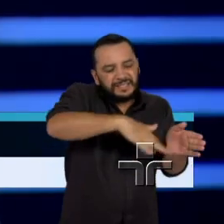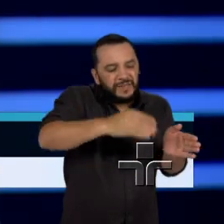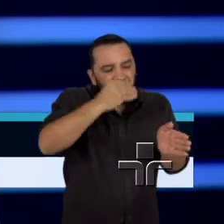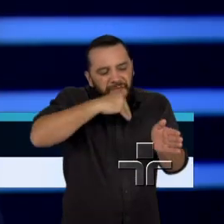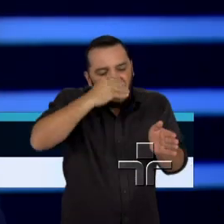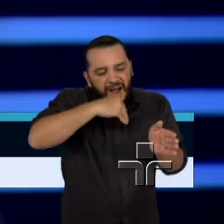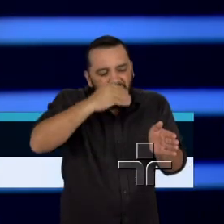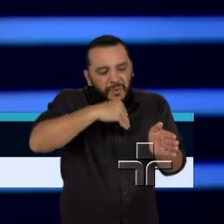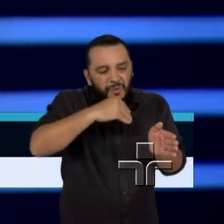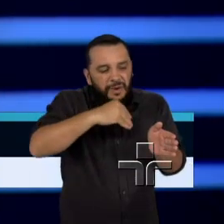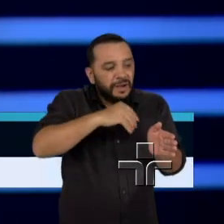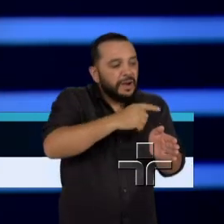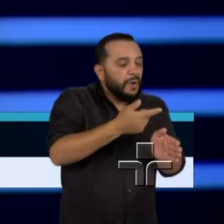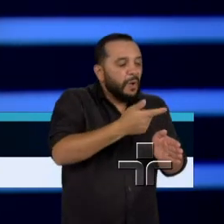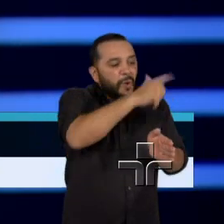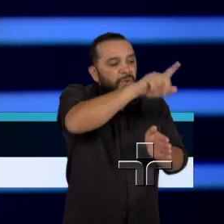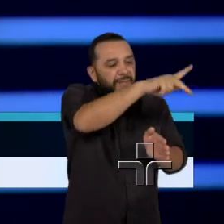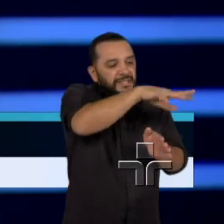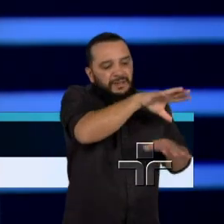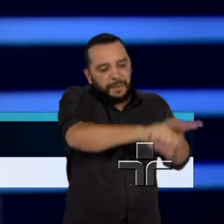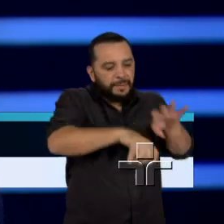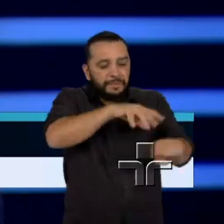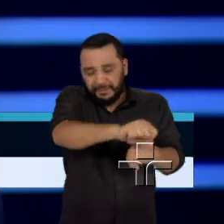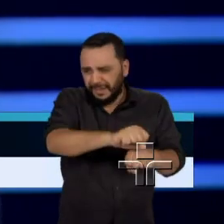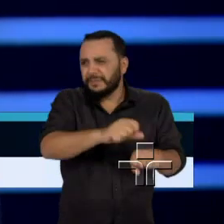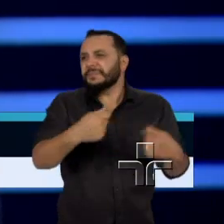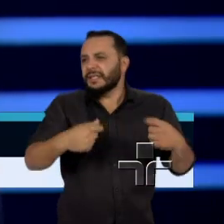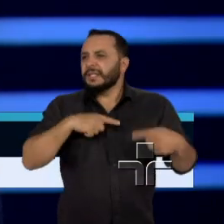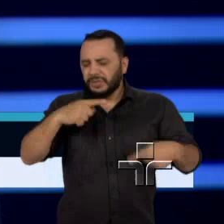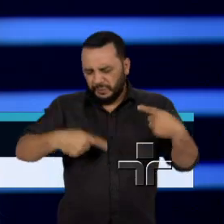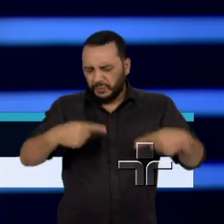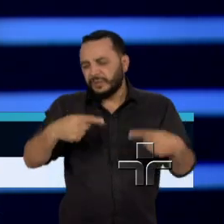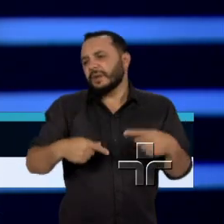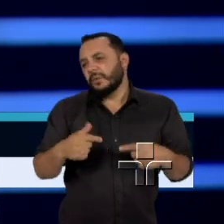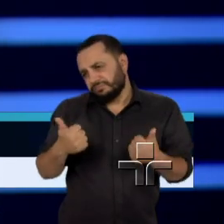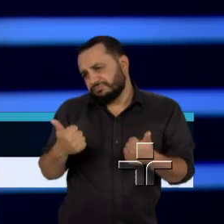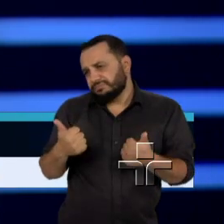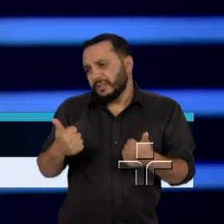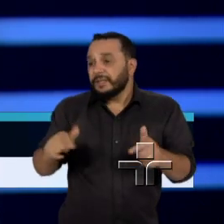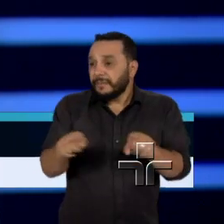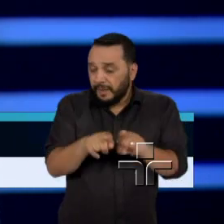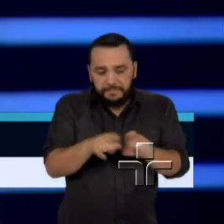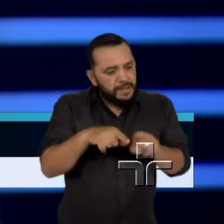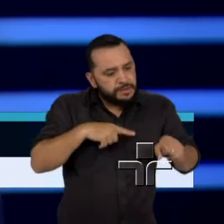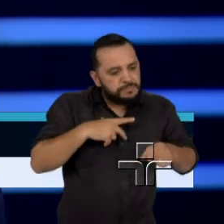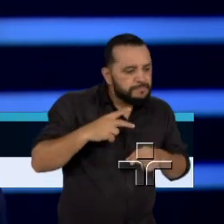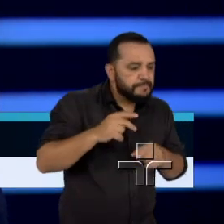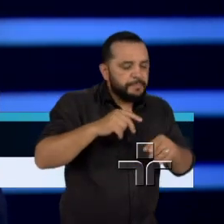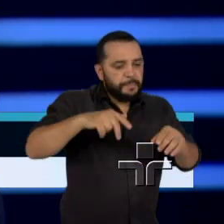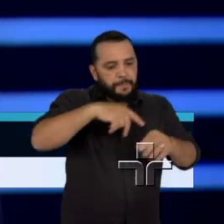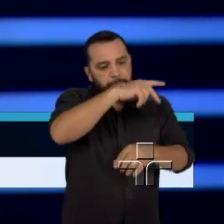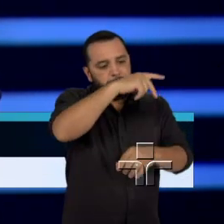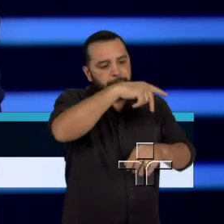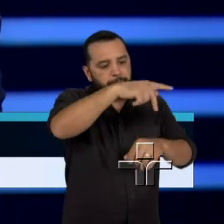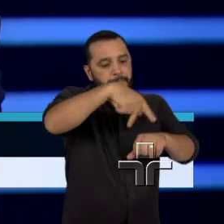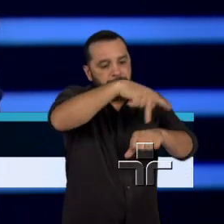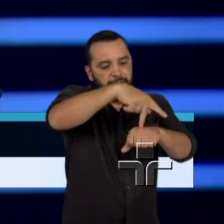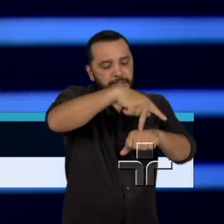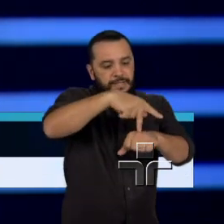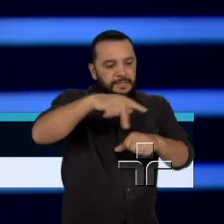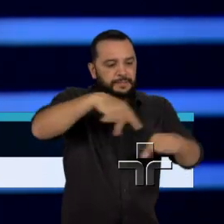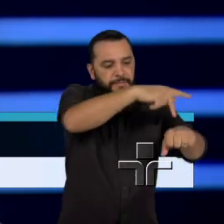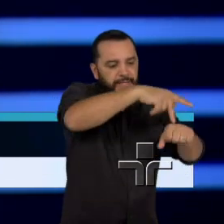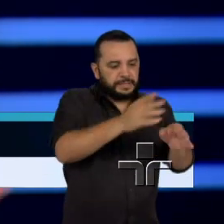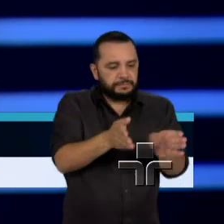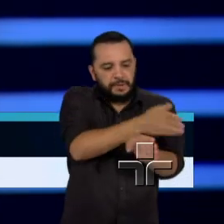esse tipo de discussão, e acho que, de novo, é totalmente compatível você aumentar a capacidade de vigilância do Estado brasileiro nas fronteiras dentro